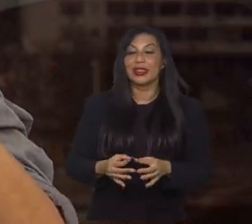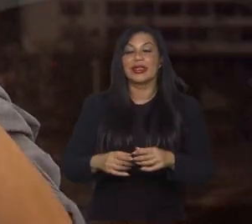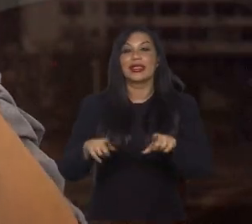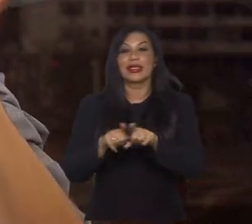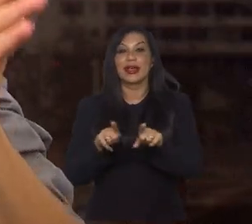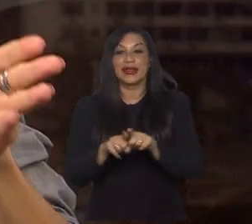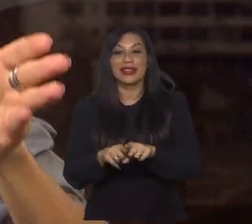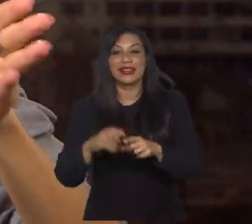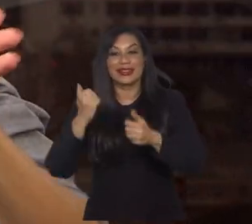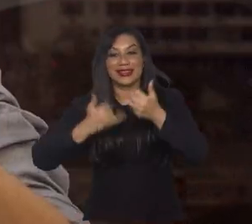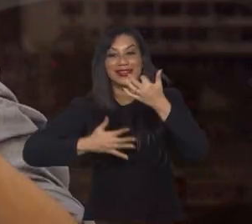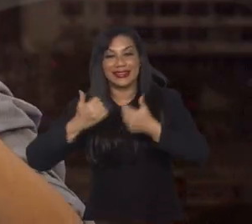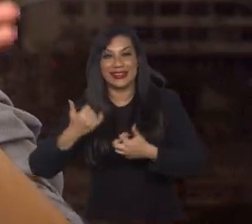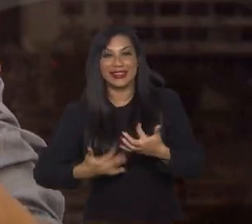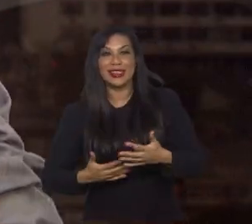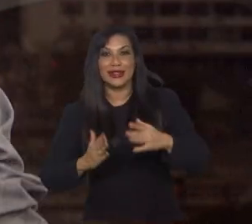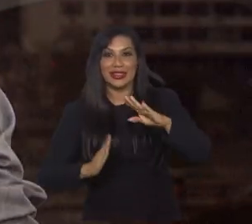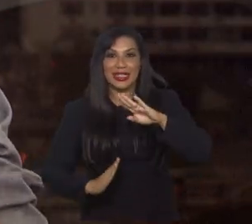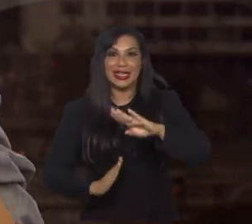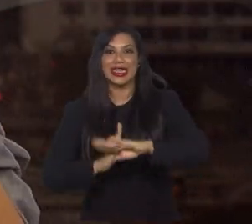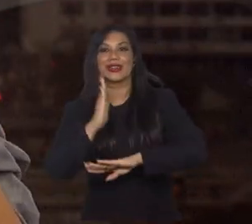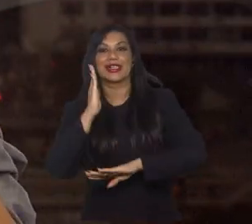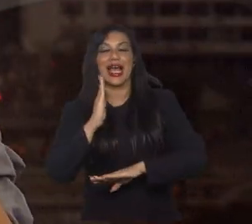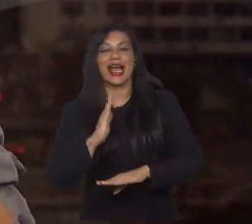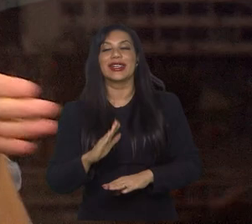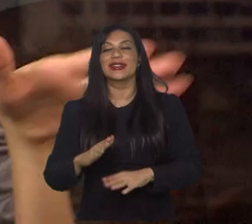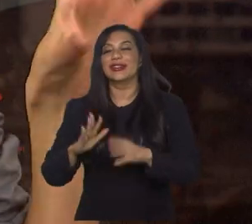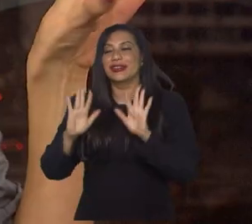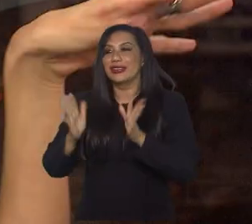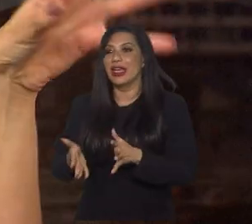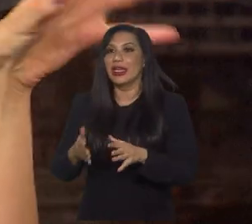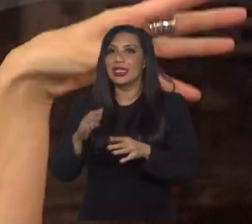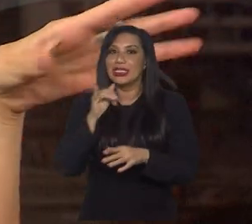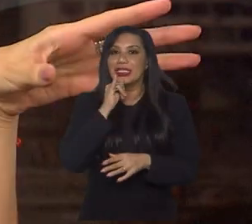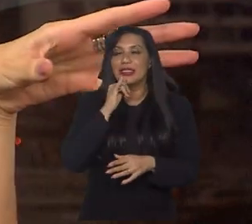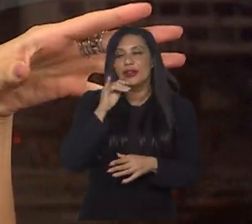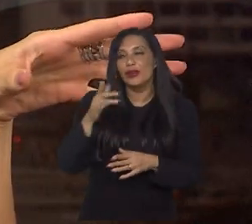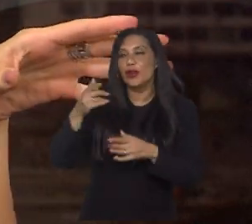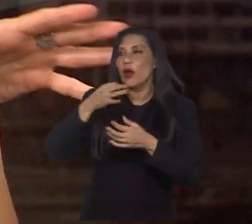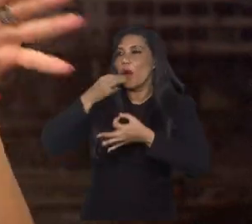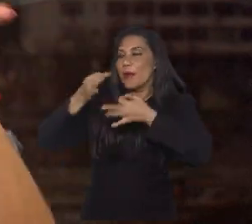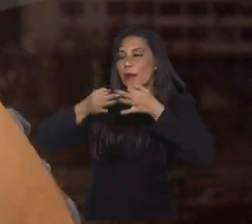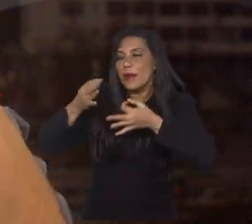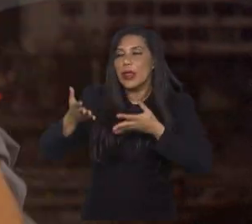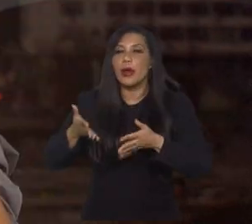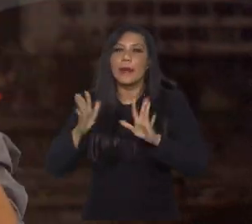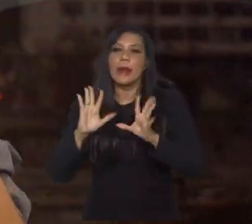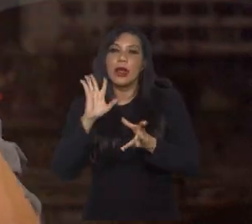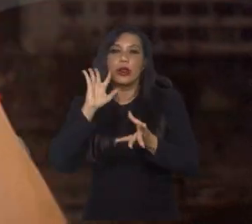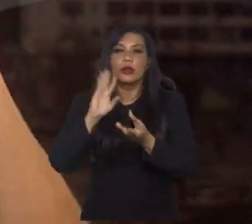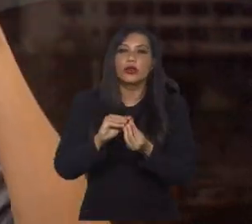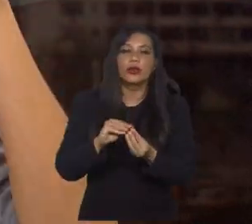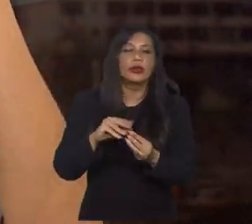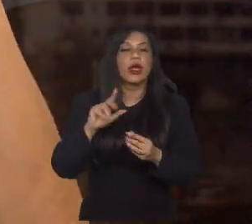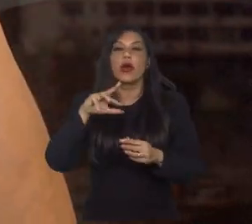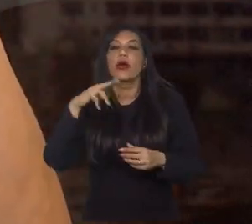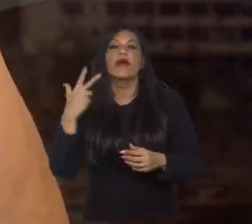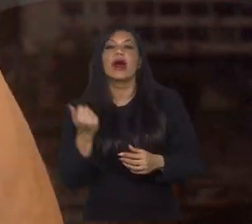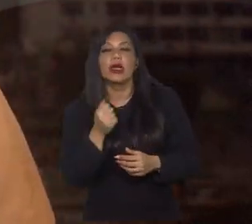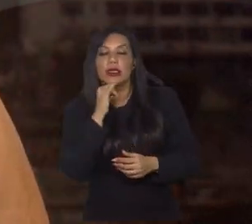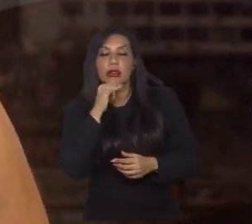nosso quadrinho dos classificados, né, quem vocês classificam, tá aí, já deu mais ou menos um panorama, mas eu queria saber quem